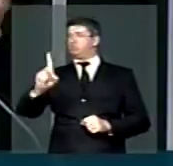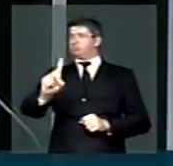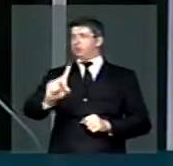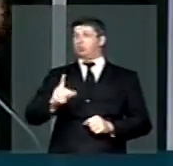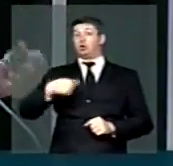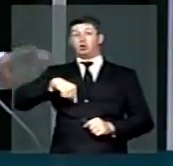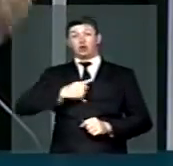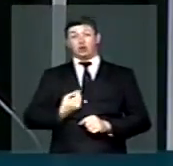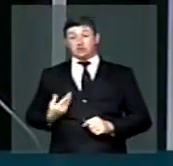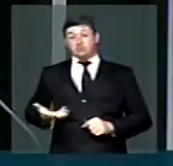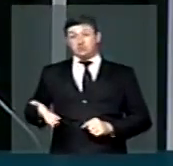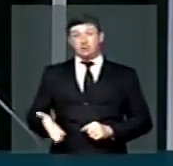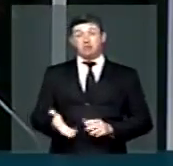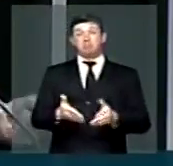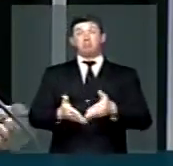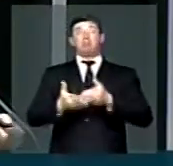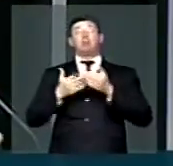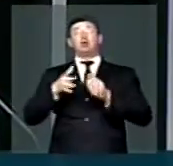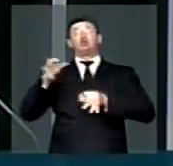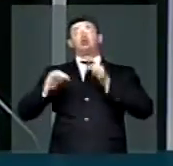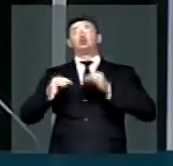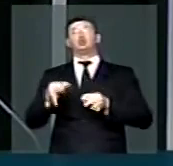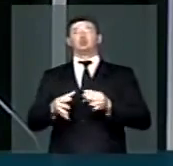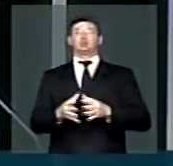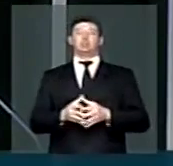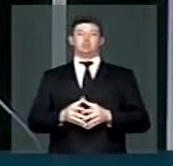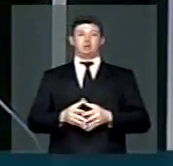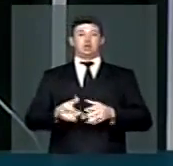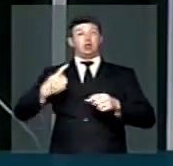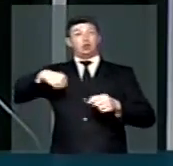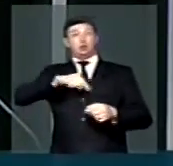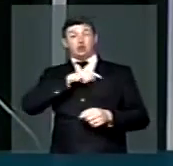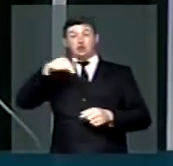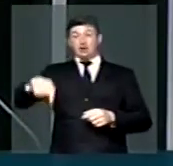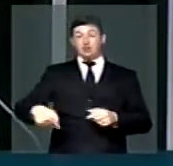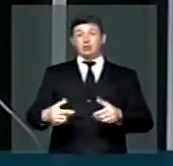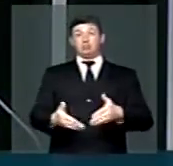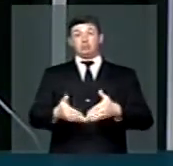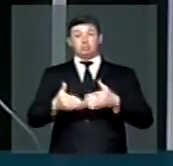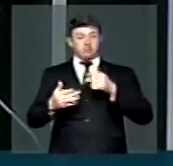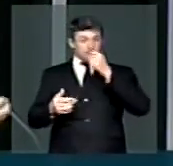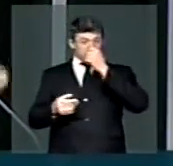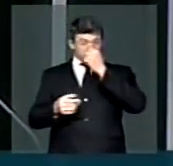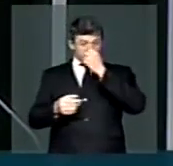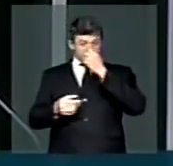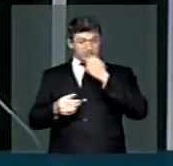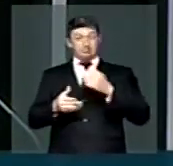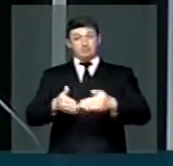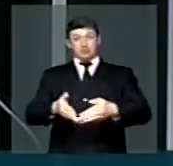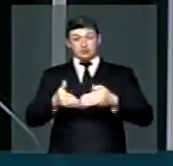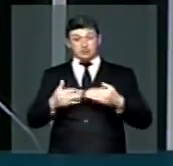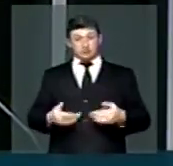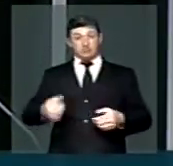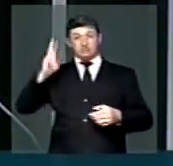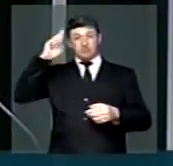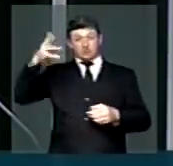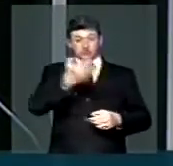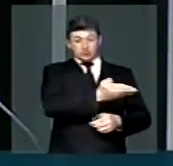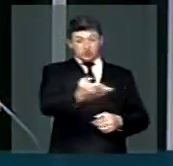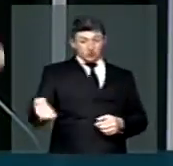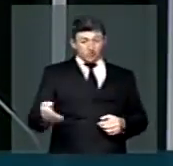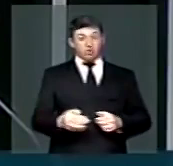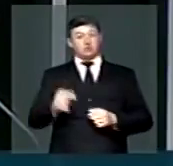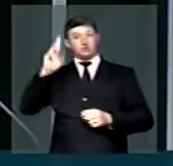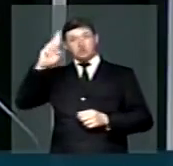nós estamos aqui para pedir justiça, nós estamos aqui para solicitar a vossas